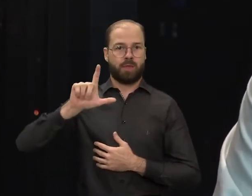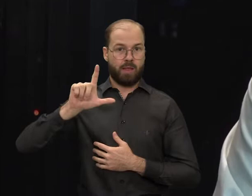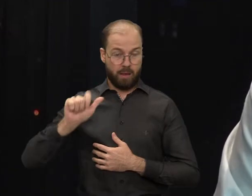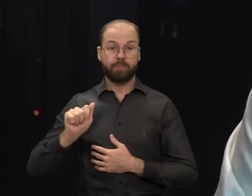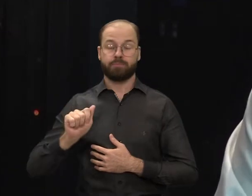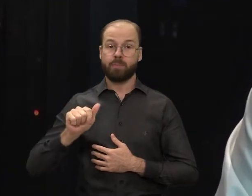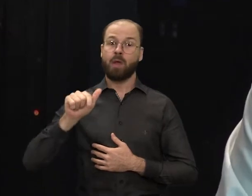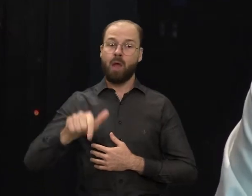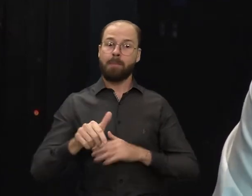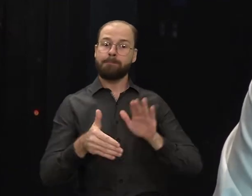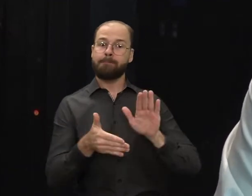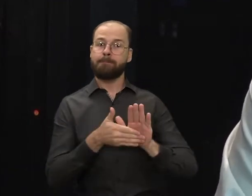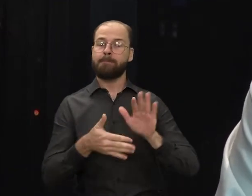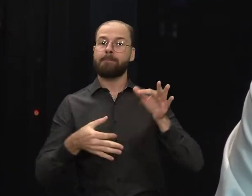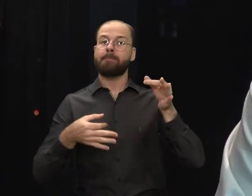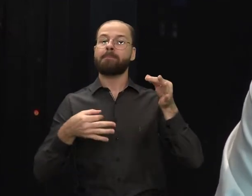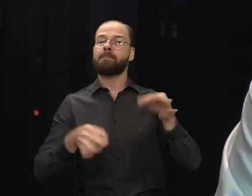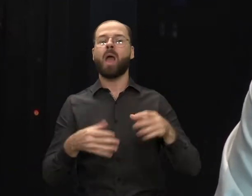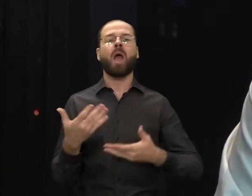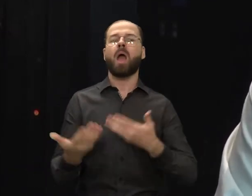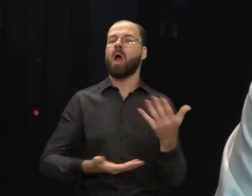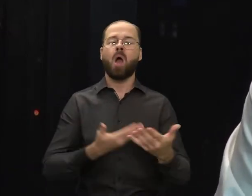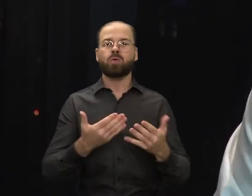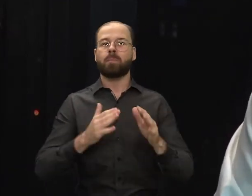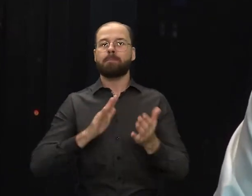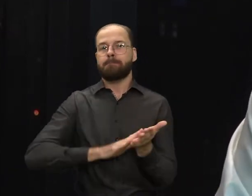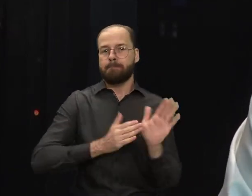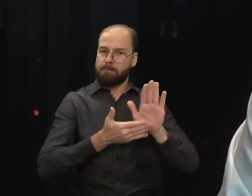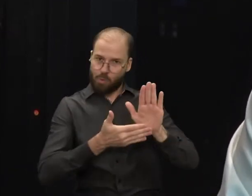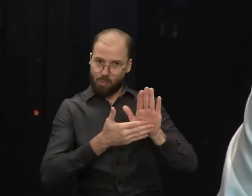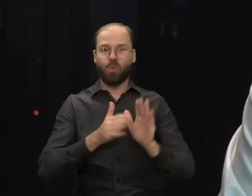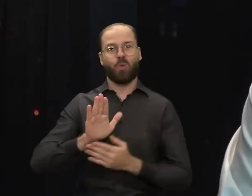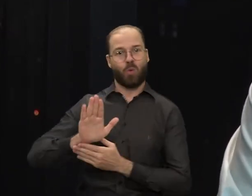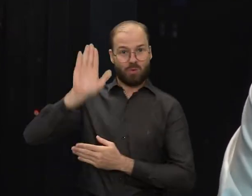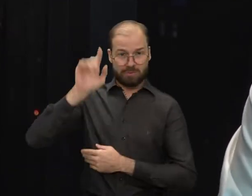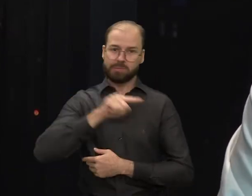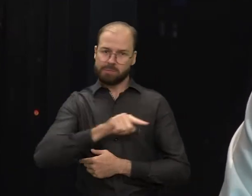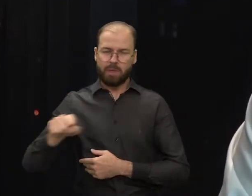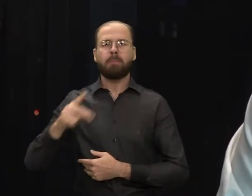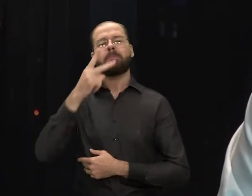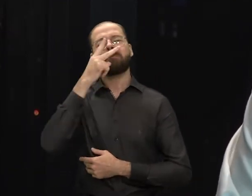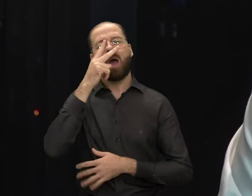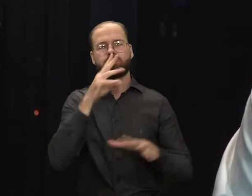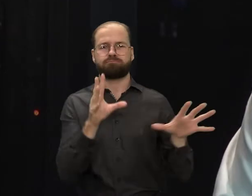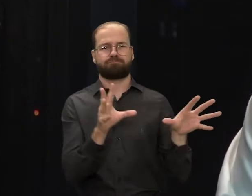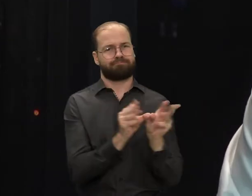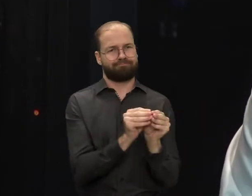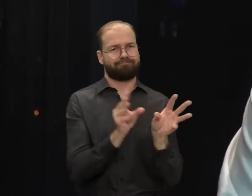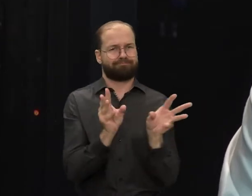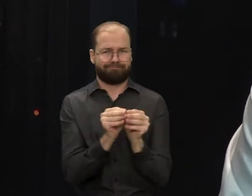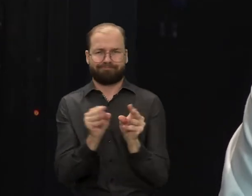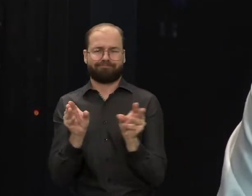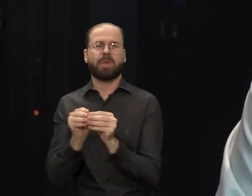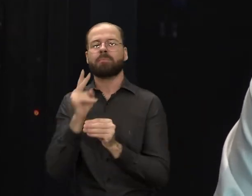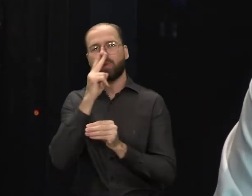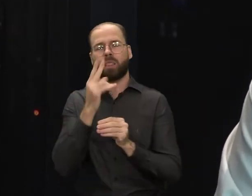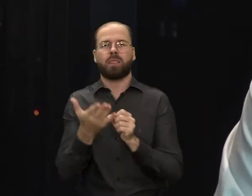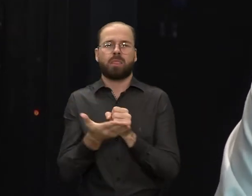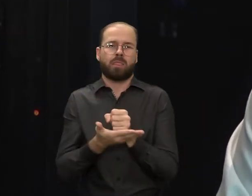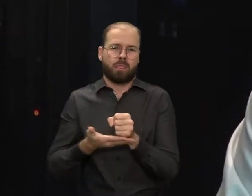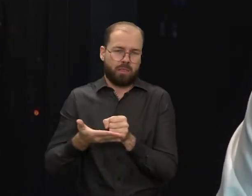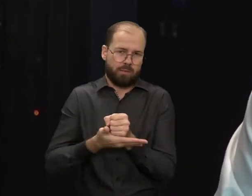Os planos, eles são bem resumidos, né? São bem superficiais